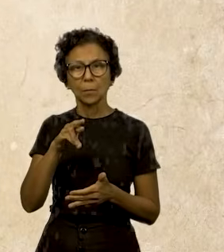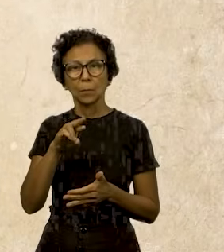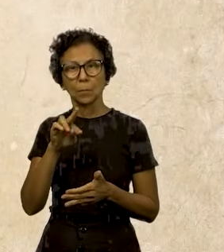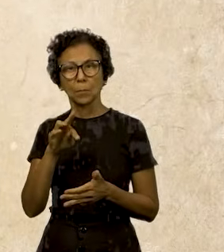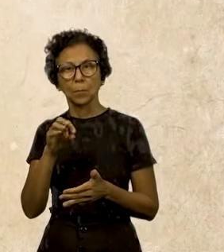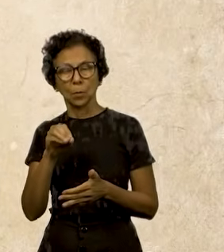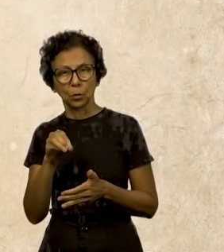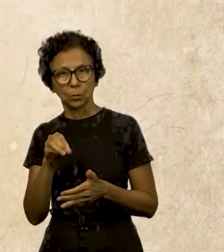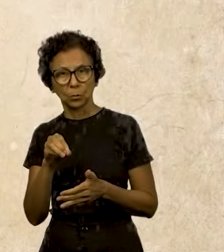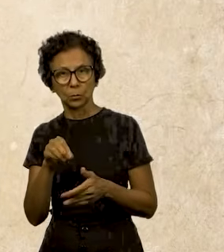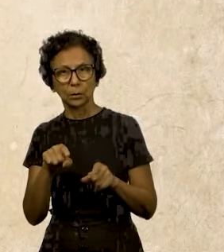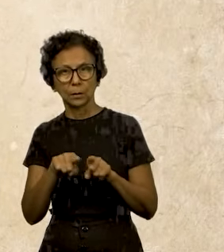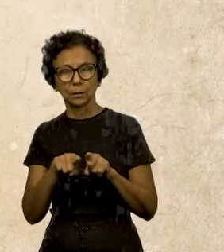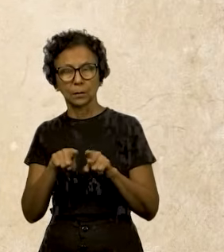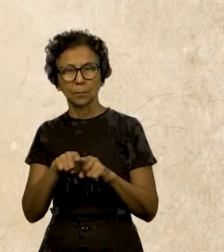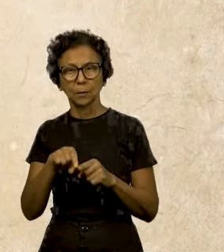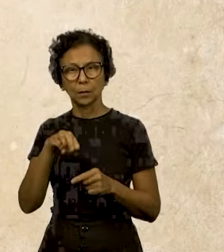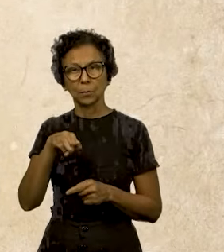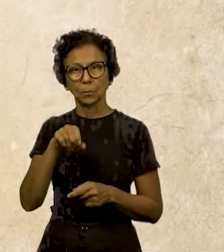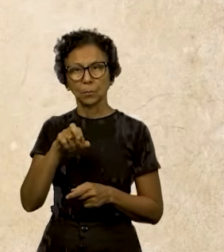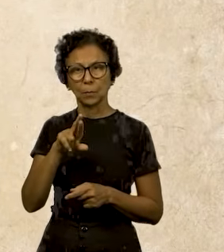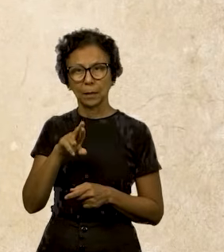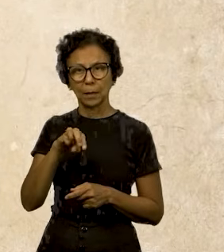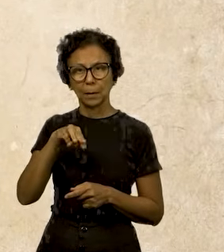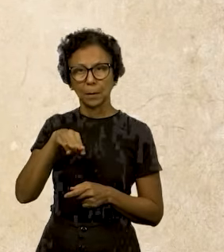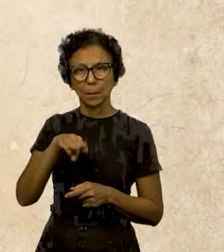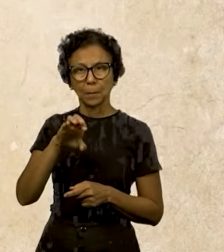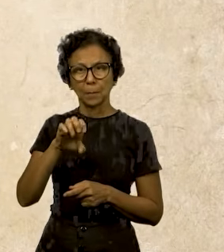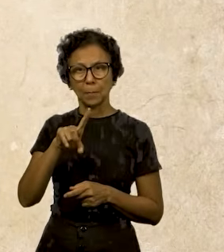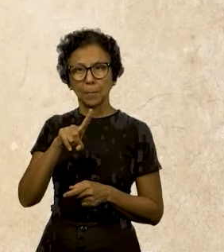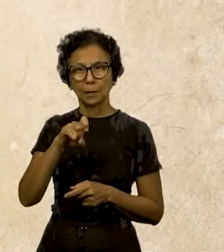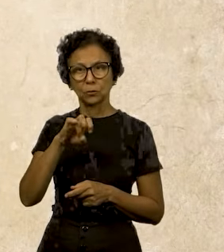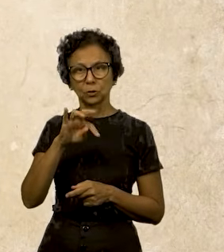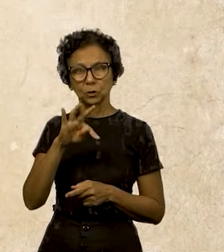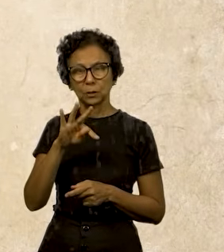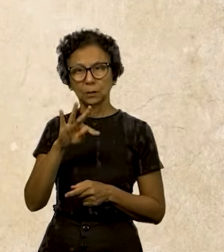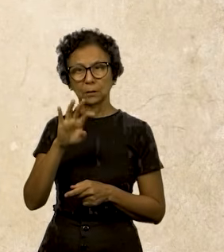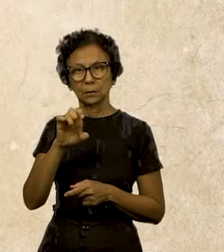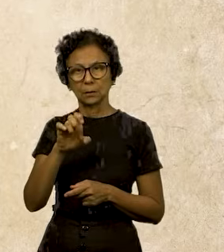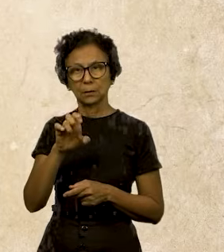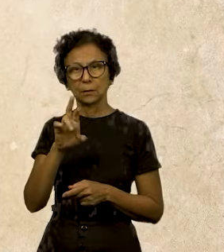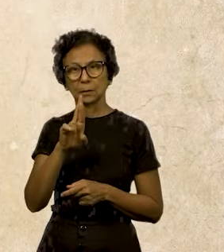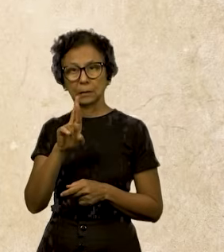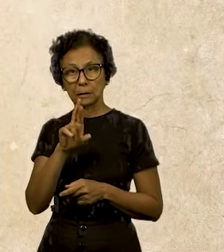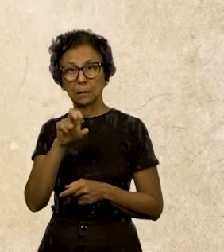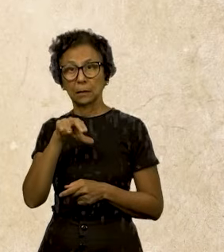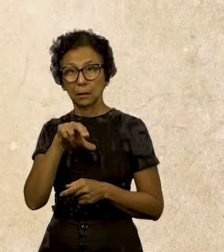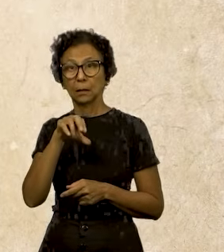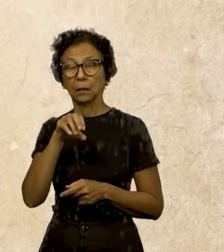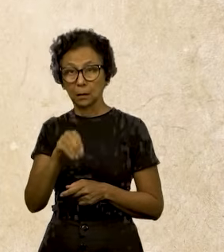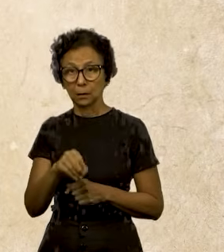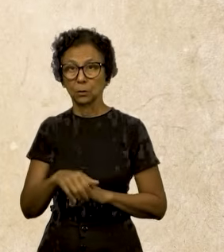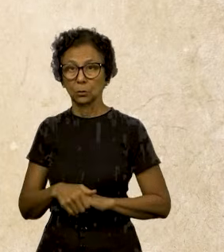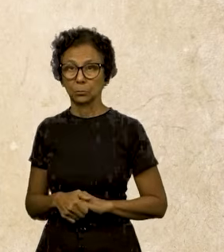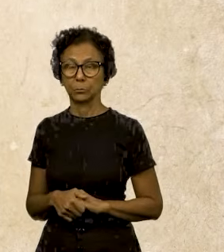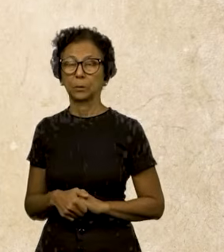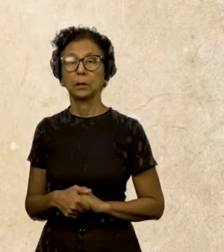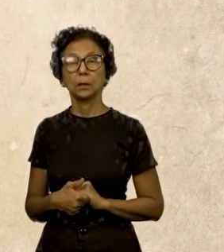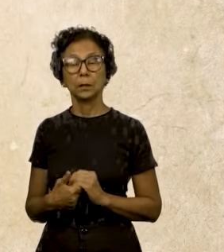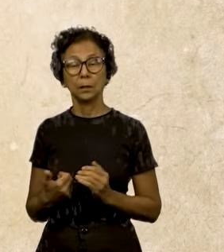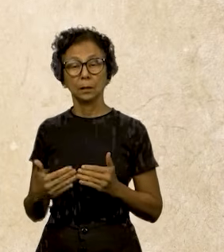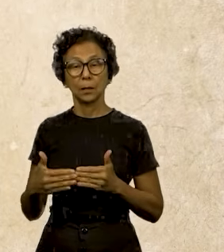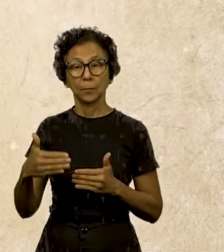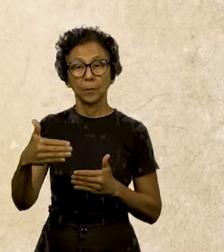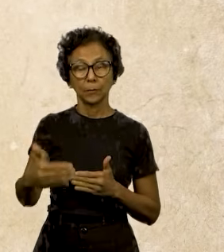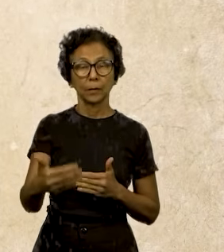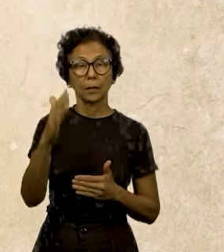locais é onde nós vamos exatamente estudar daqui para frente, entendendo quais foram os atos